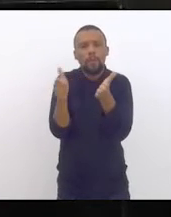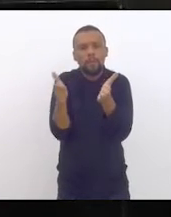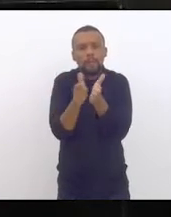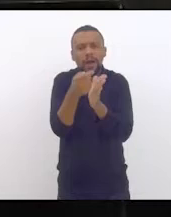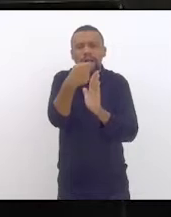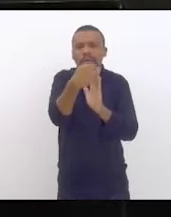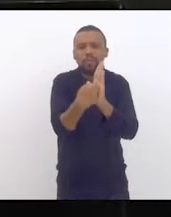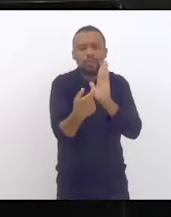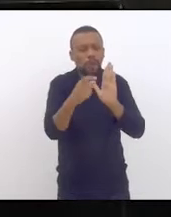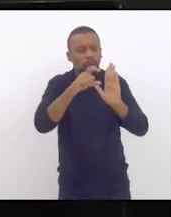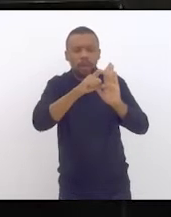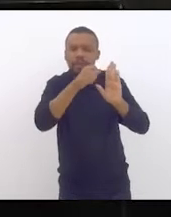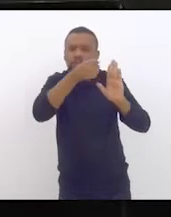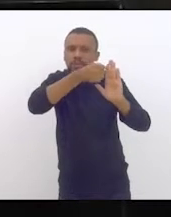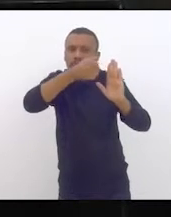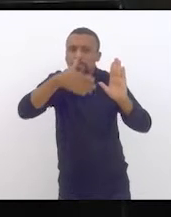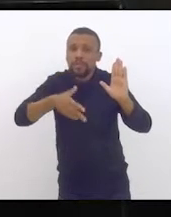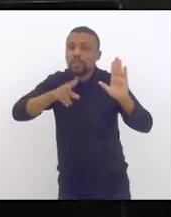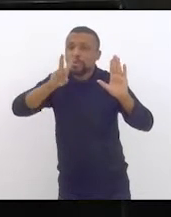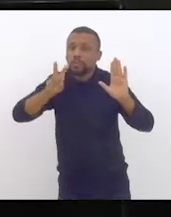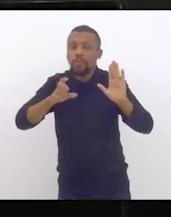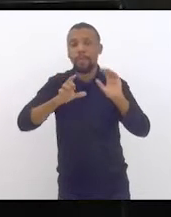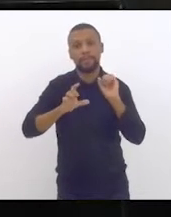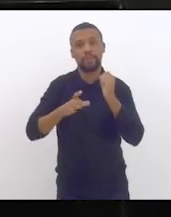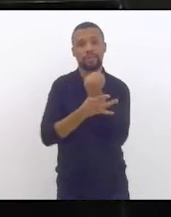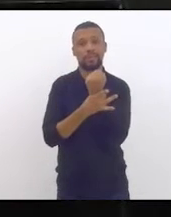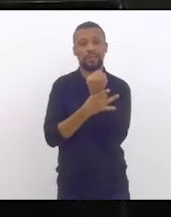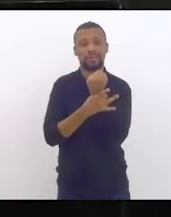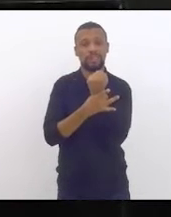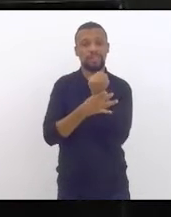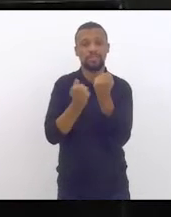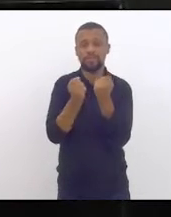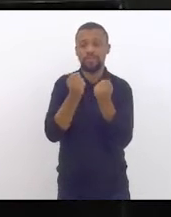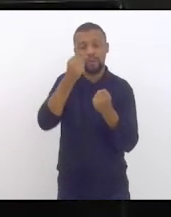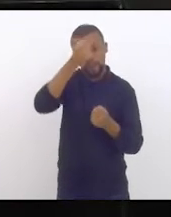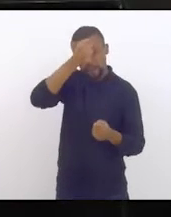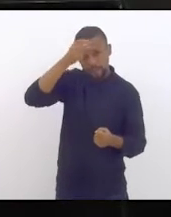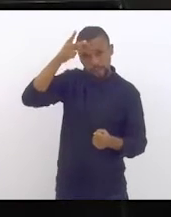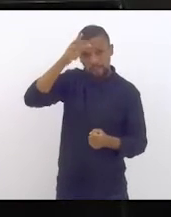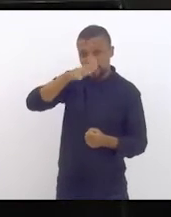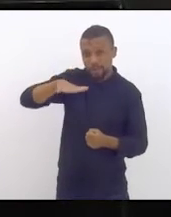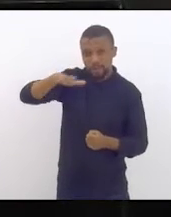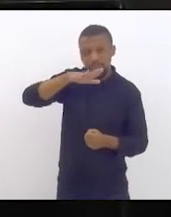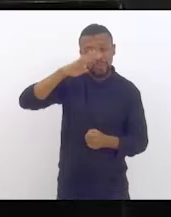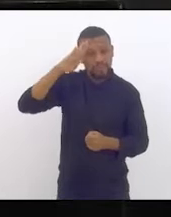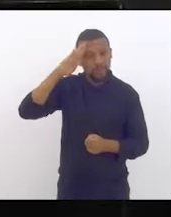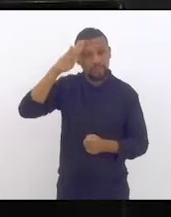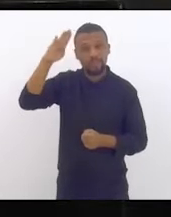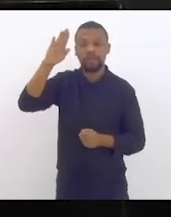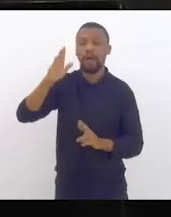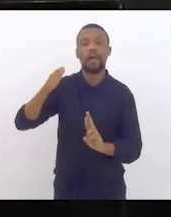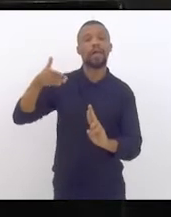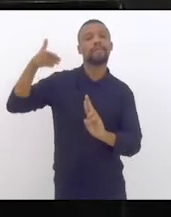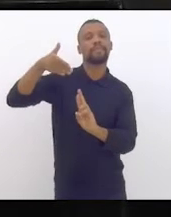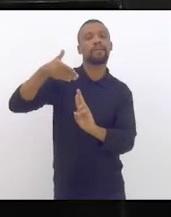a respeito da segurança de uma cidade que é um dos cartões postais do